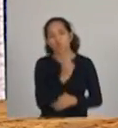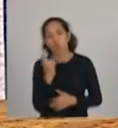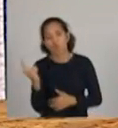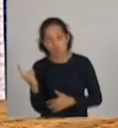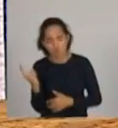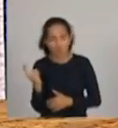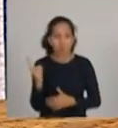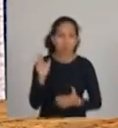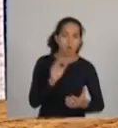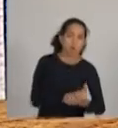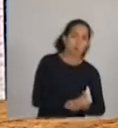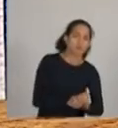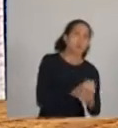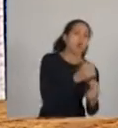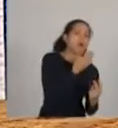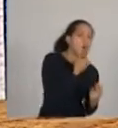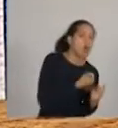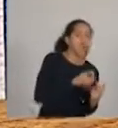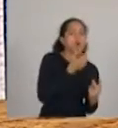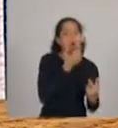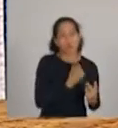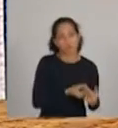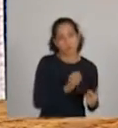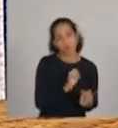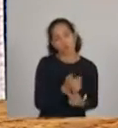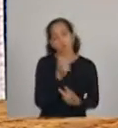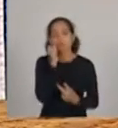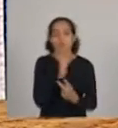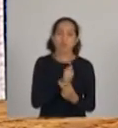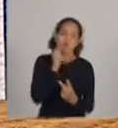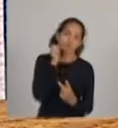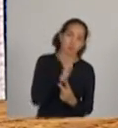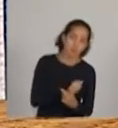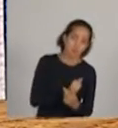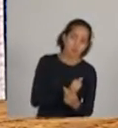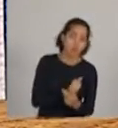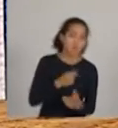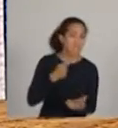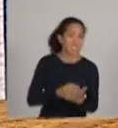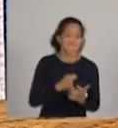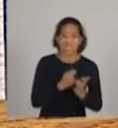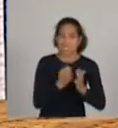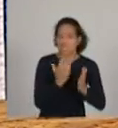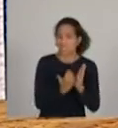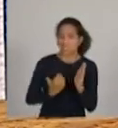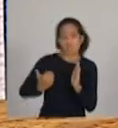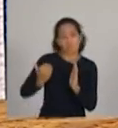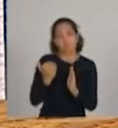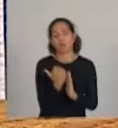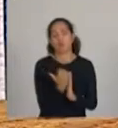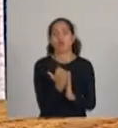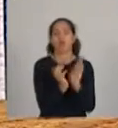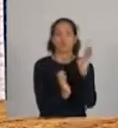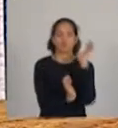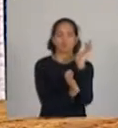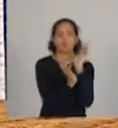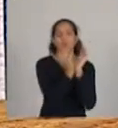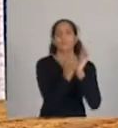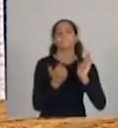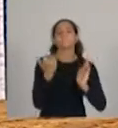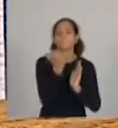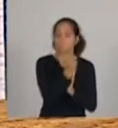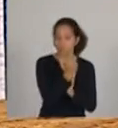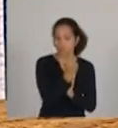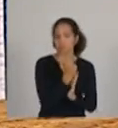mesmo sexo, as exigências acabam sendo mais rigorosas nesse sentido também.